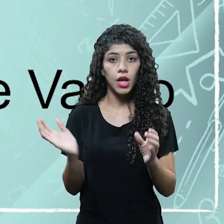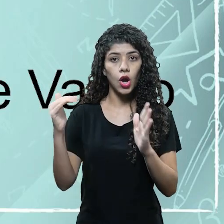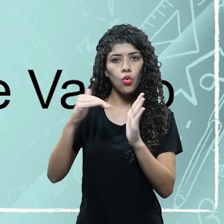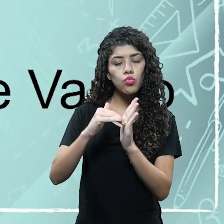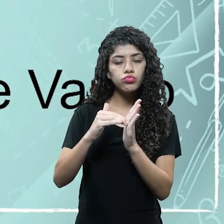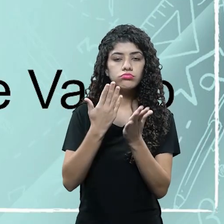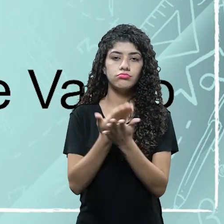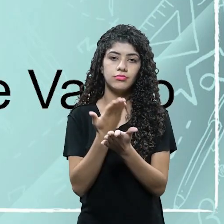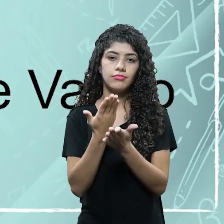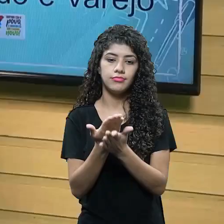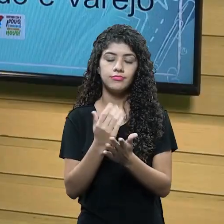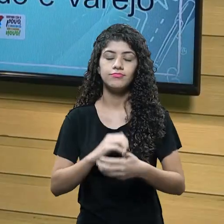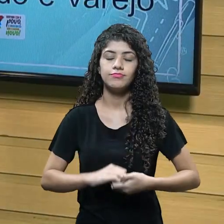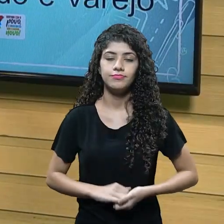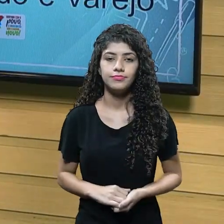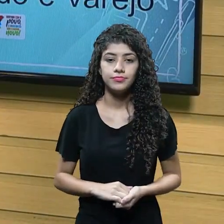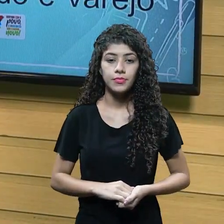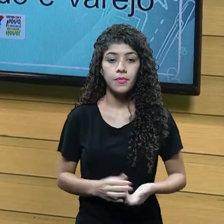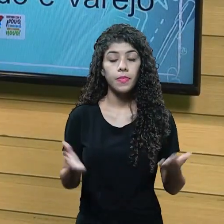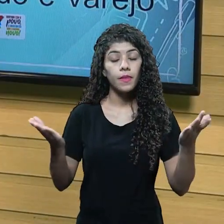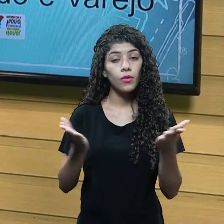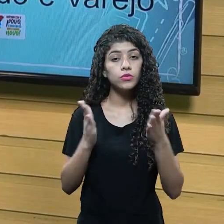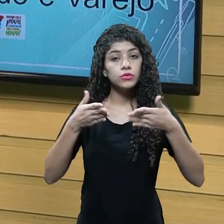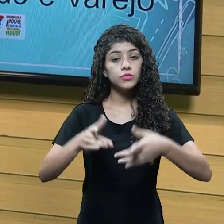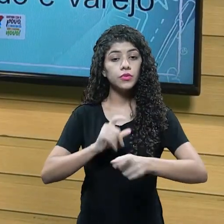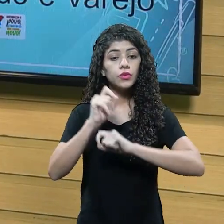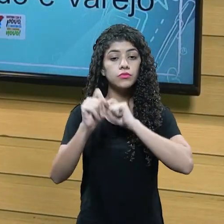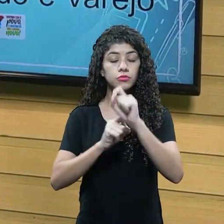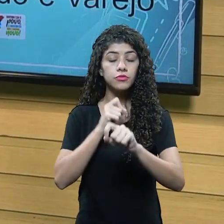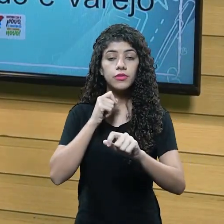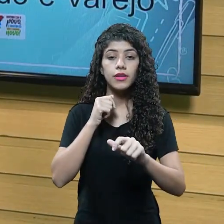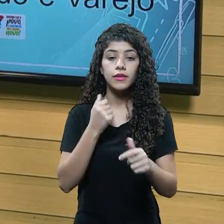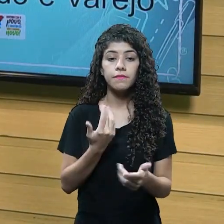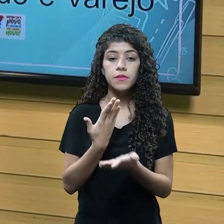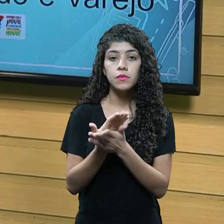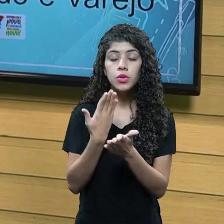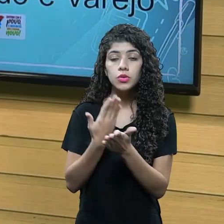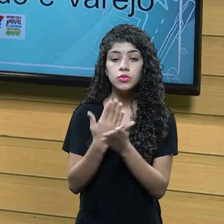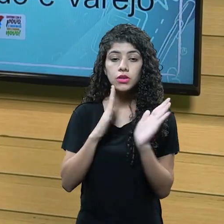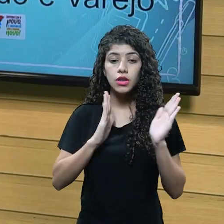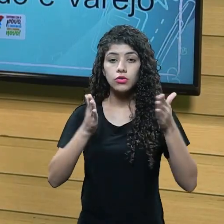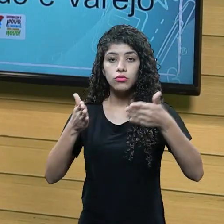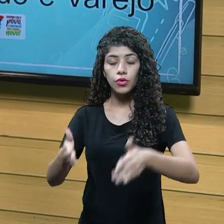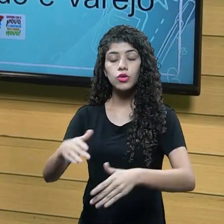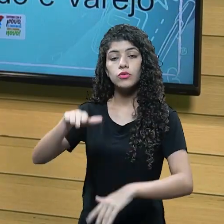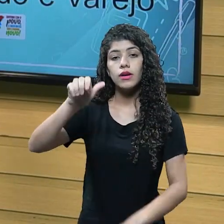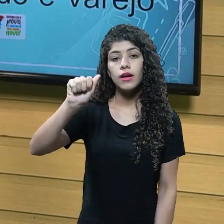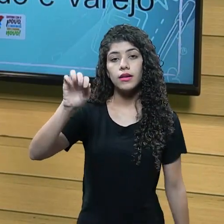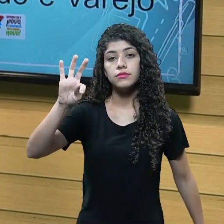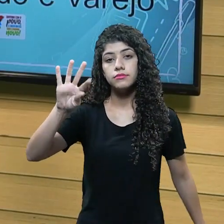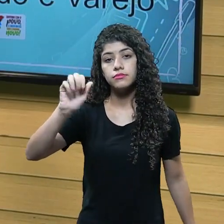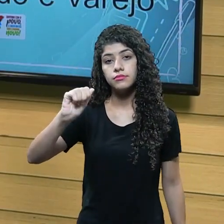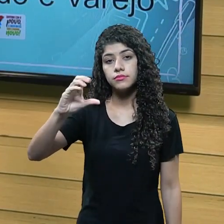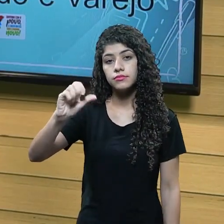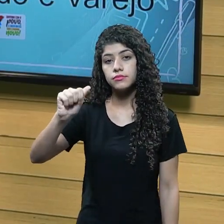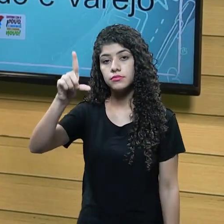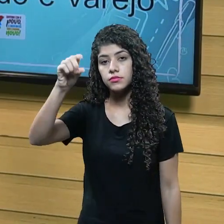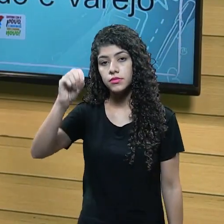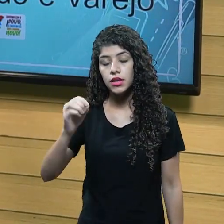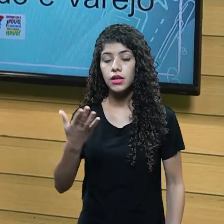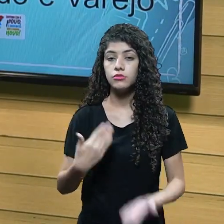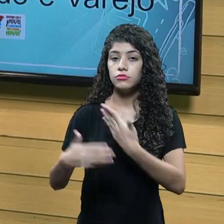de atacado e varejo. Hoje o nosso foco vai ser trabalhar em direção ao atacado, tá bem? Que nós trabalhamos nas aulas